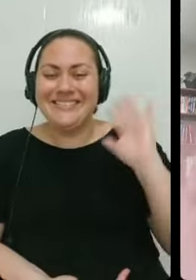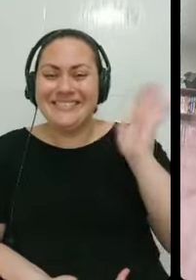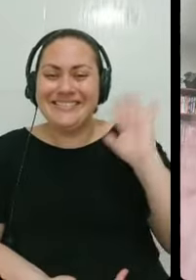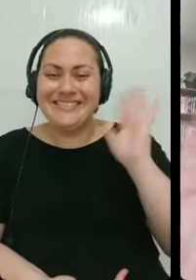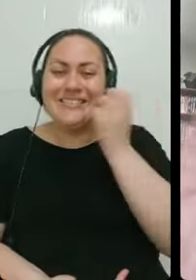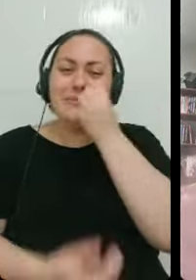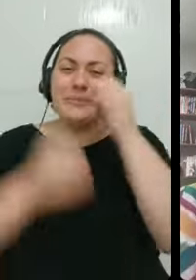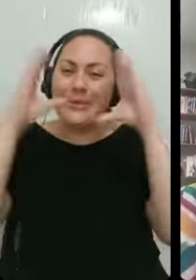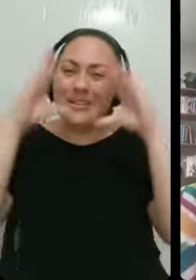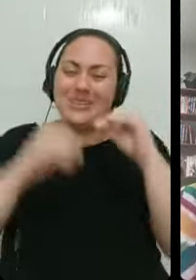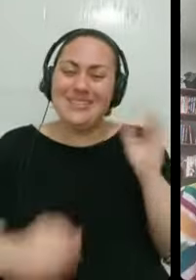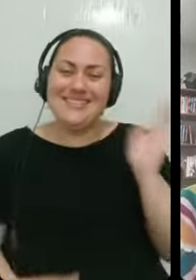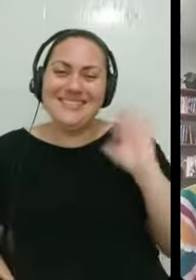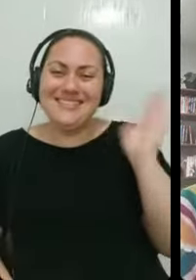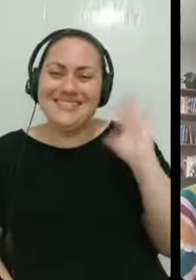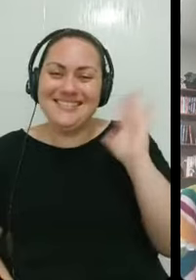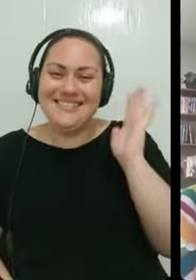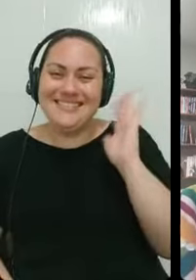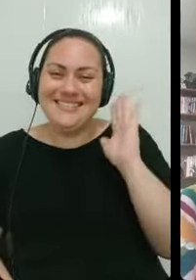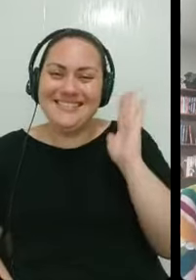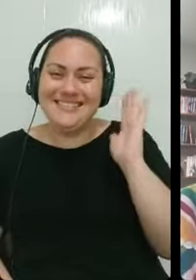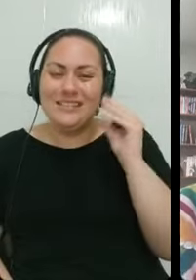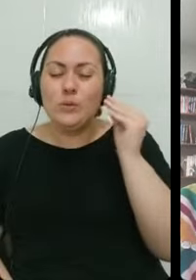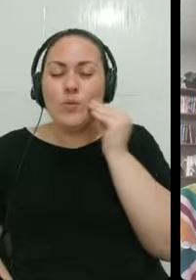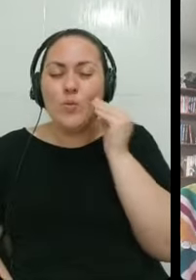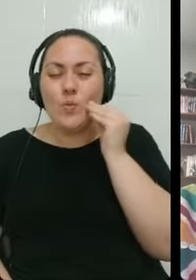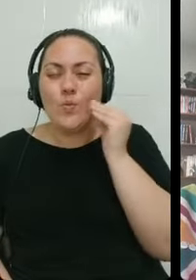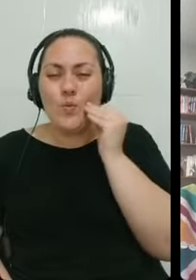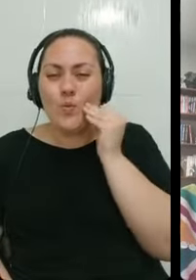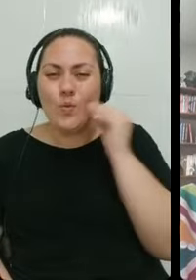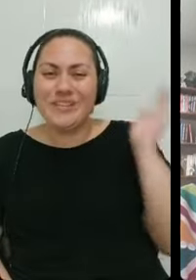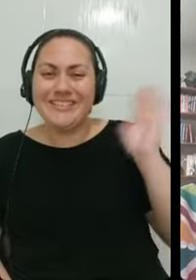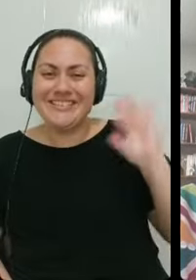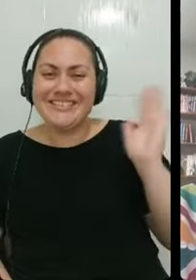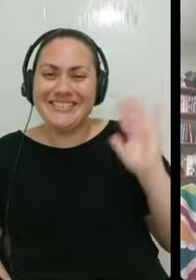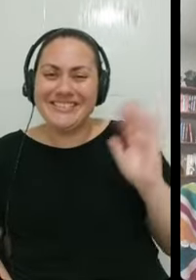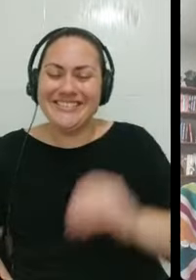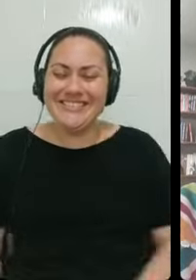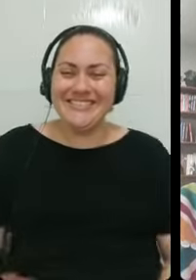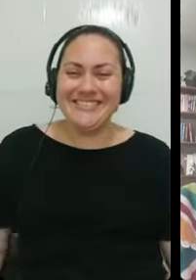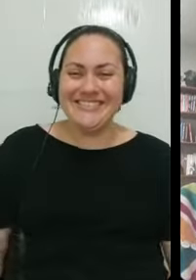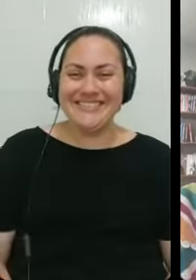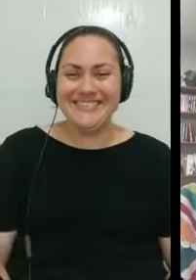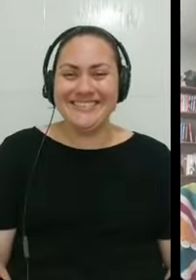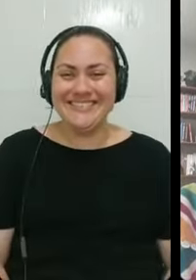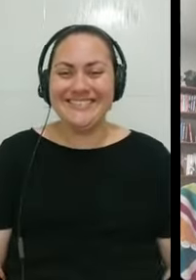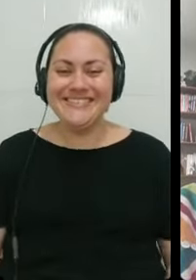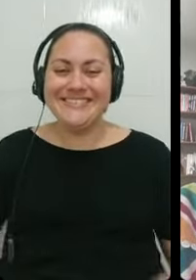Boa noite. Um beijo, tchau, tchau. Beijo, tchau.